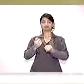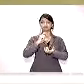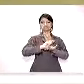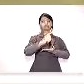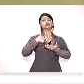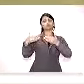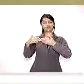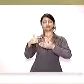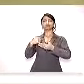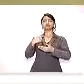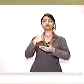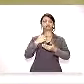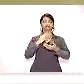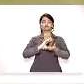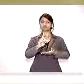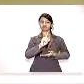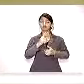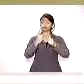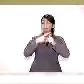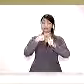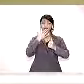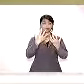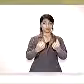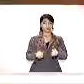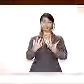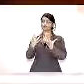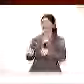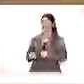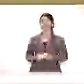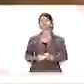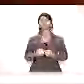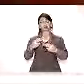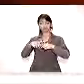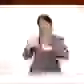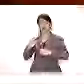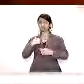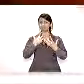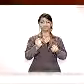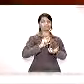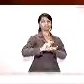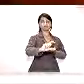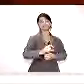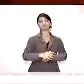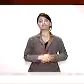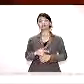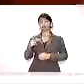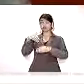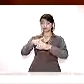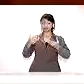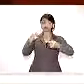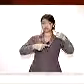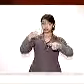meu voto É nesse sentido não não priamente conheço dos recursos conhecido no mérito neg desprovimento voto que está em